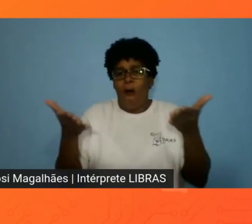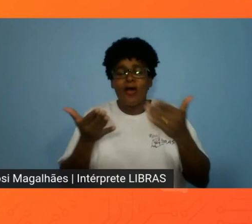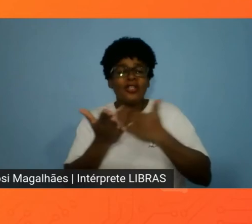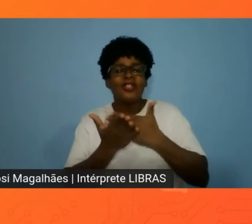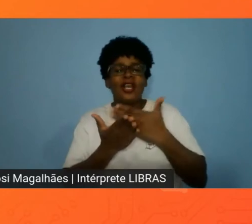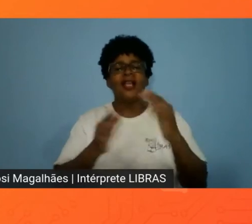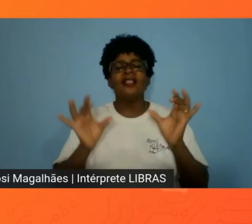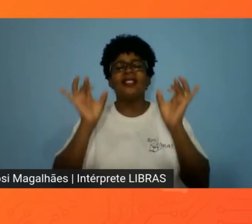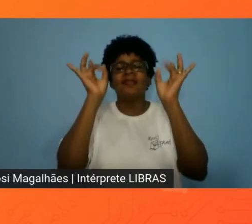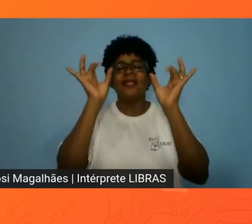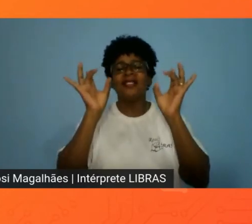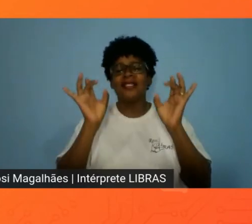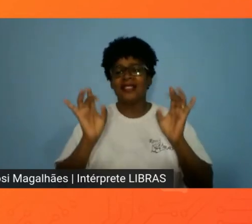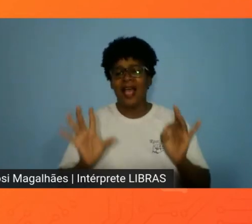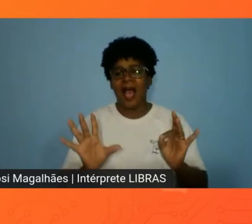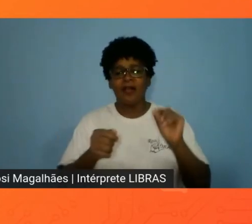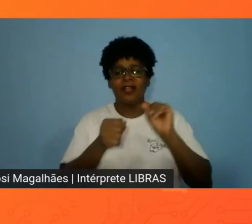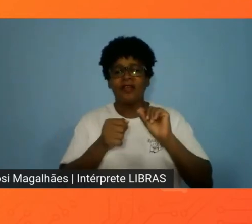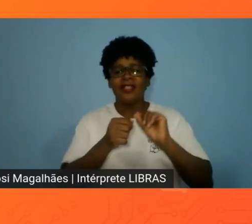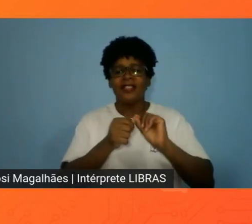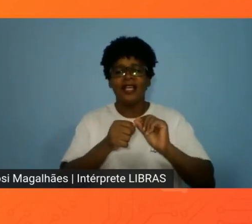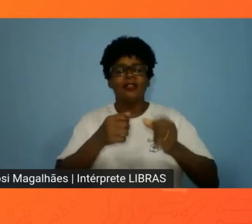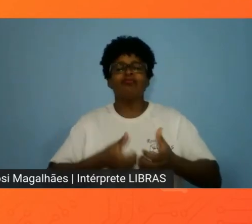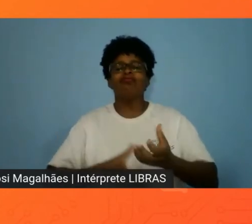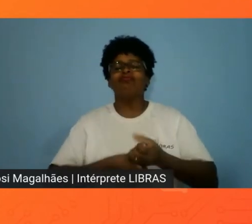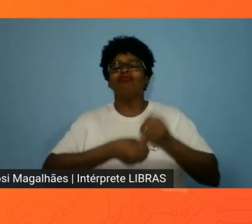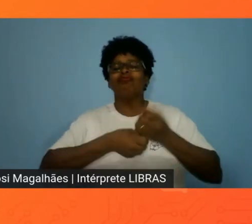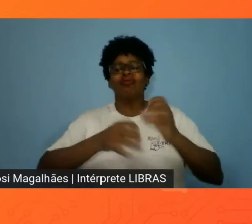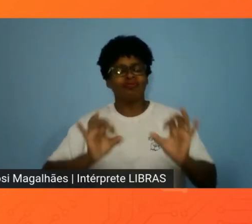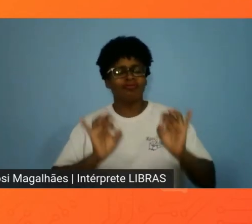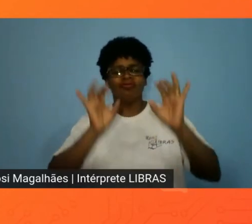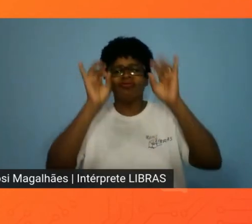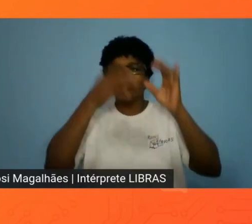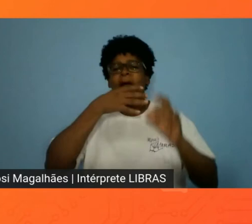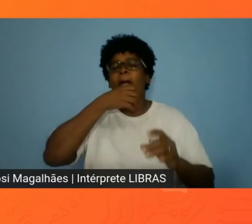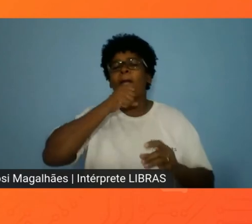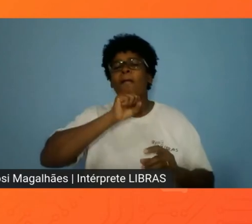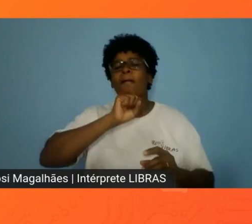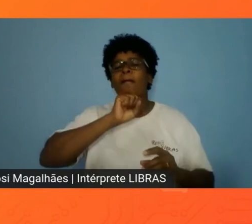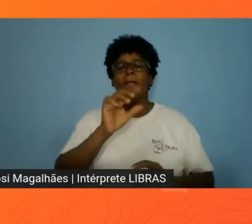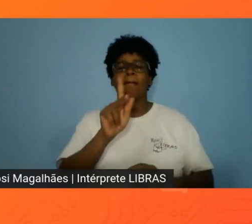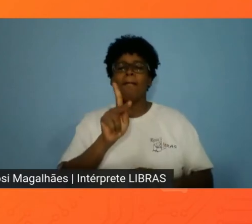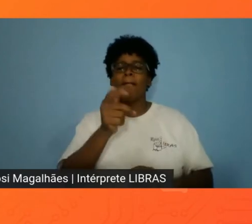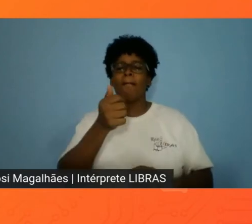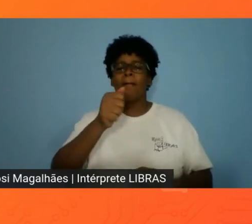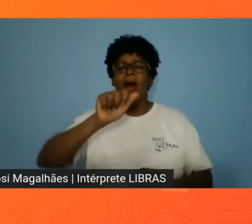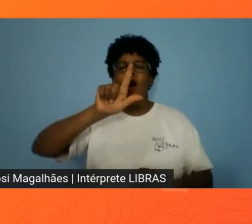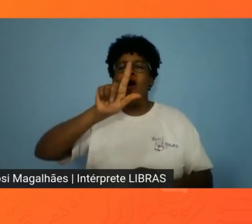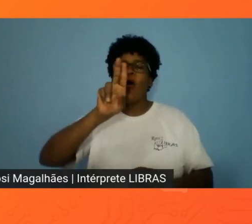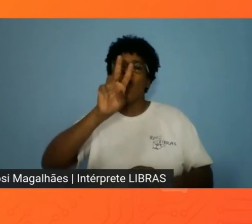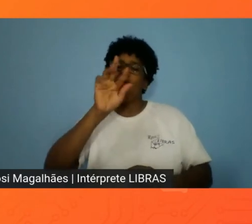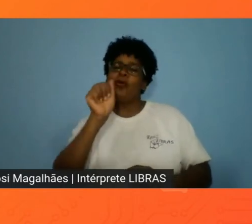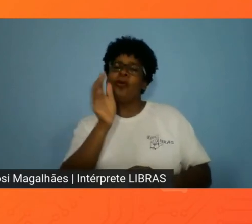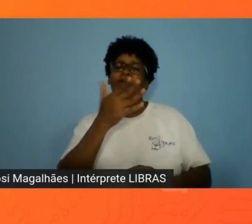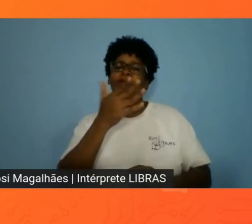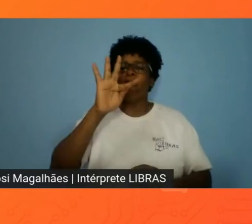nós estamos homenageando Paulo Freire, esse educador, filósofo conhecido mundialmente.